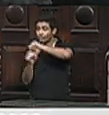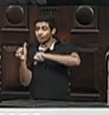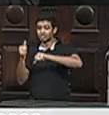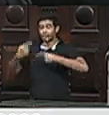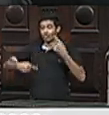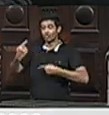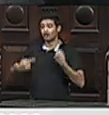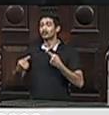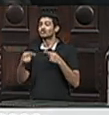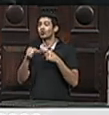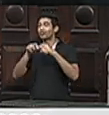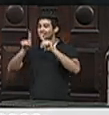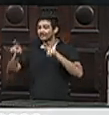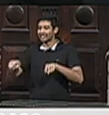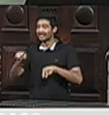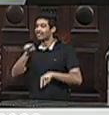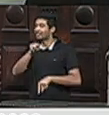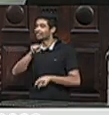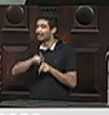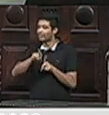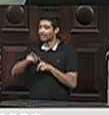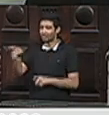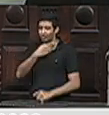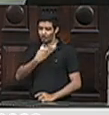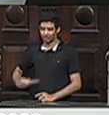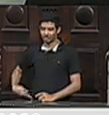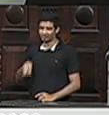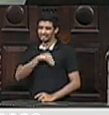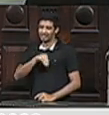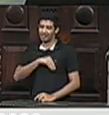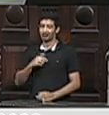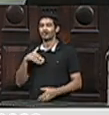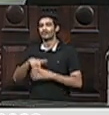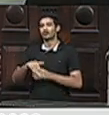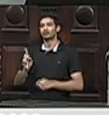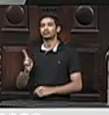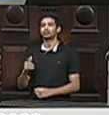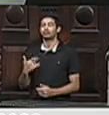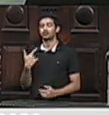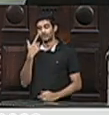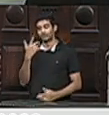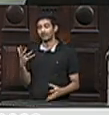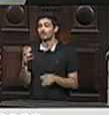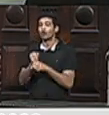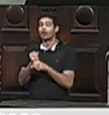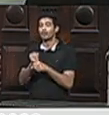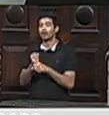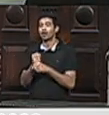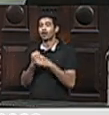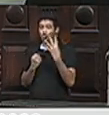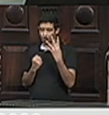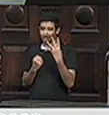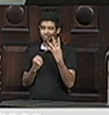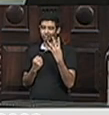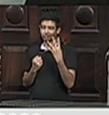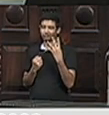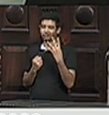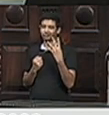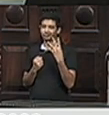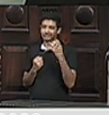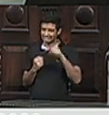Estado do Rio já retrocedeu muito em nome da crise. Esse projeto não tem nada a ver com a crise que o Estado vive e há um retrocesso,